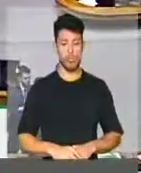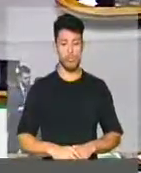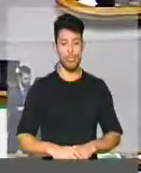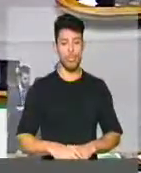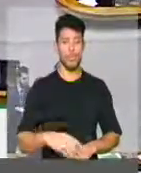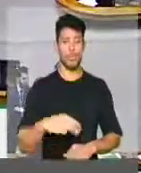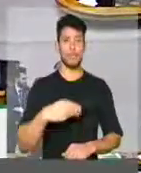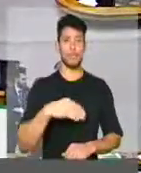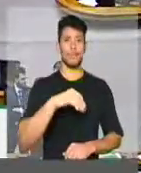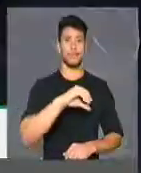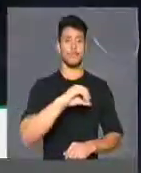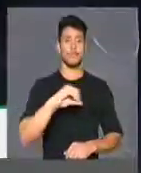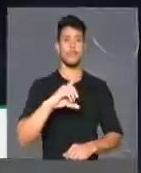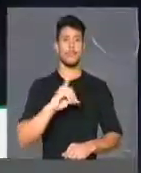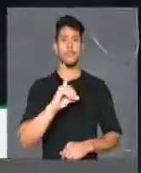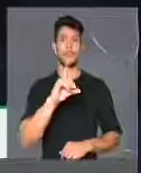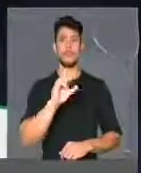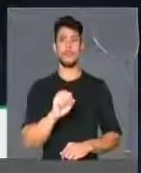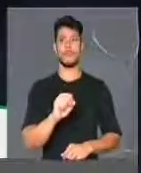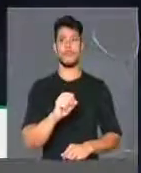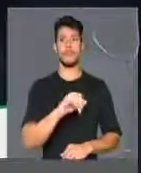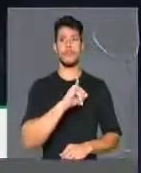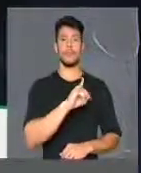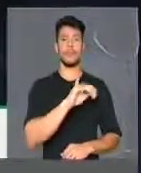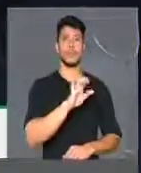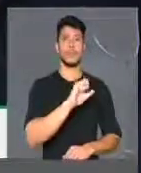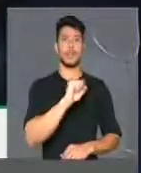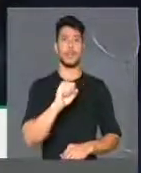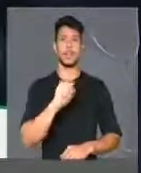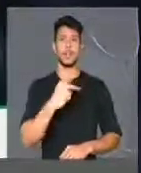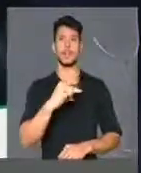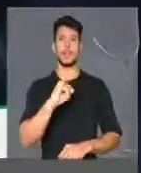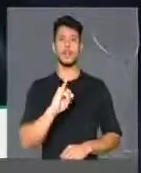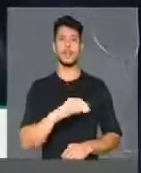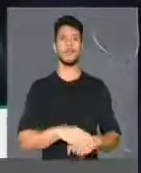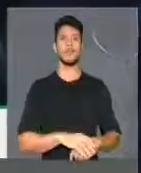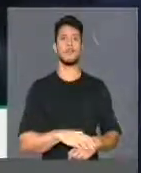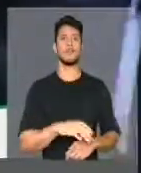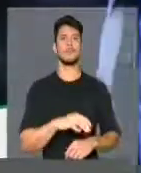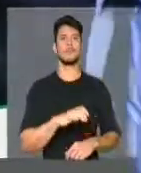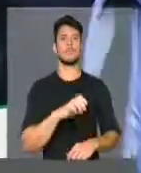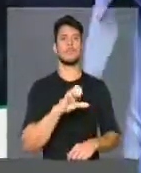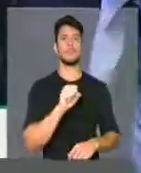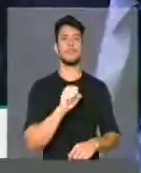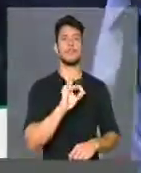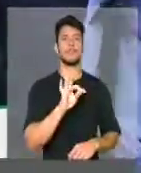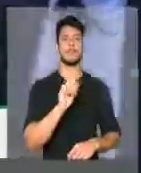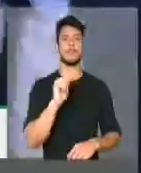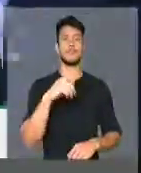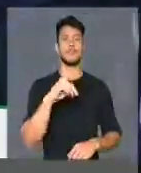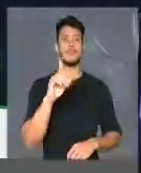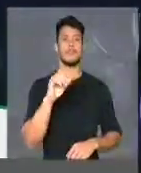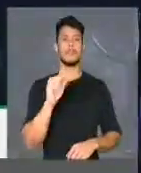S&P, Standard & Poor's. São as duas agências que